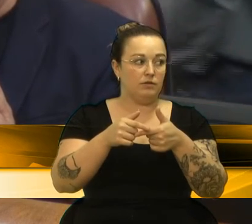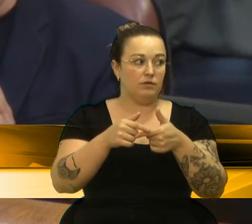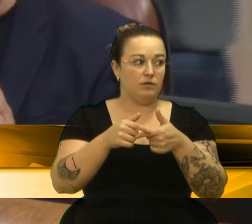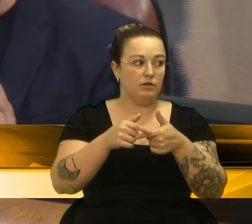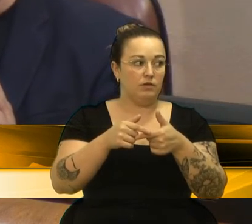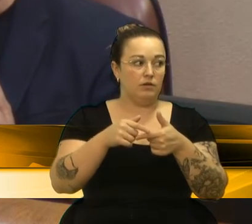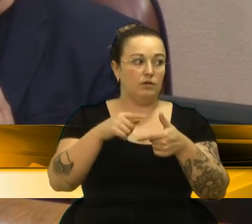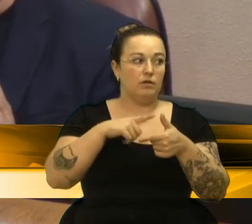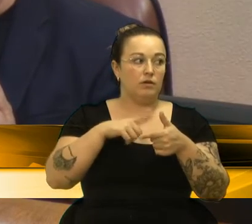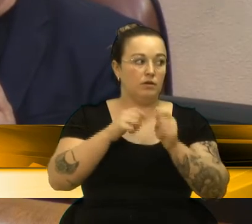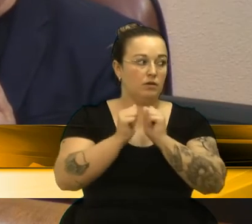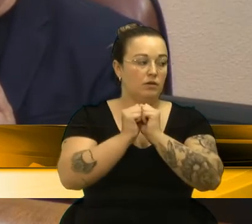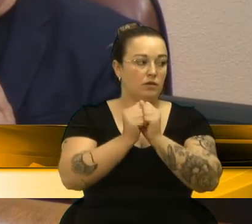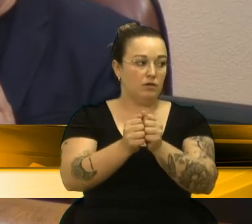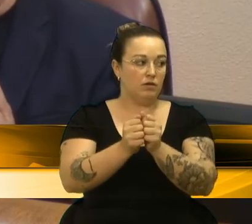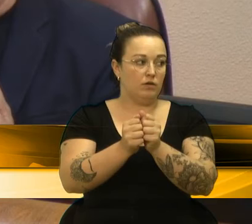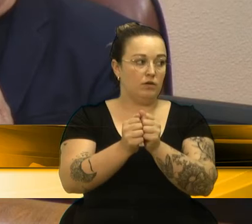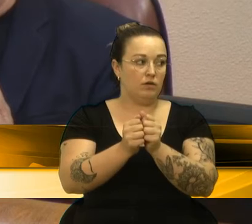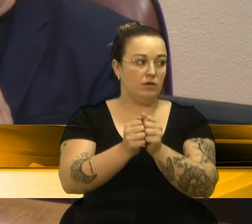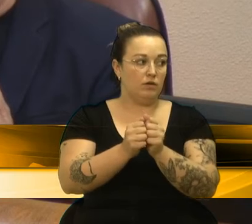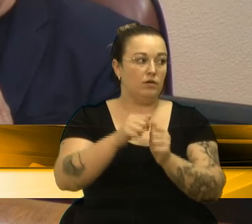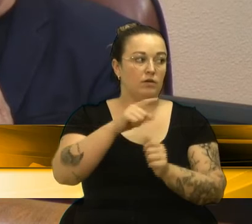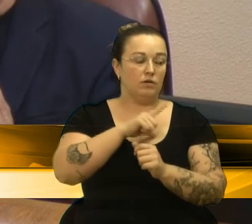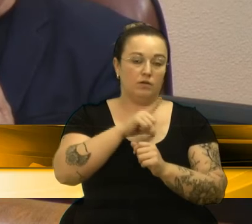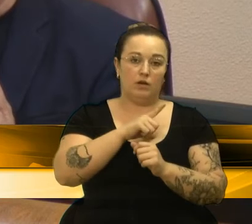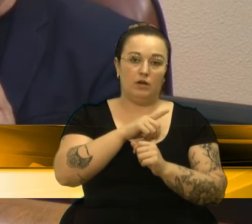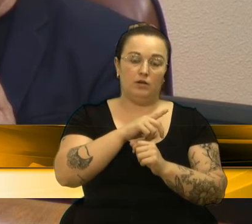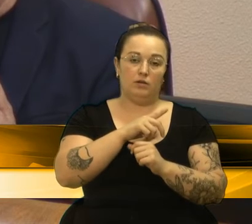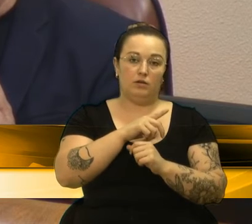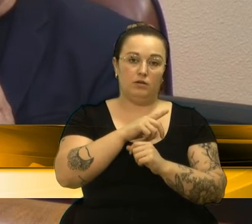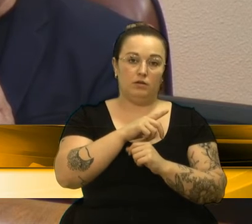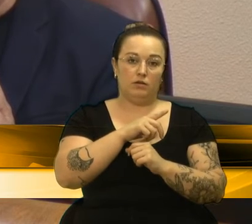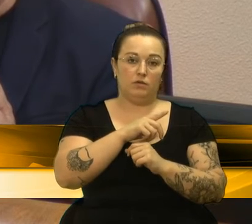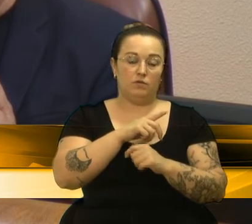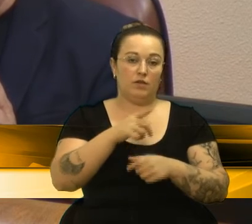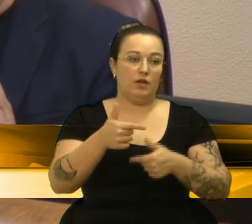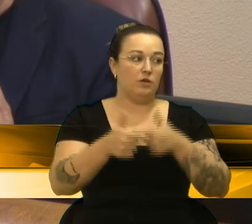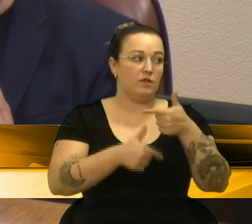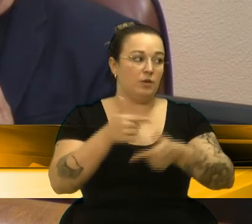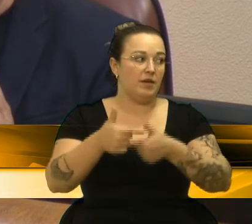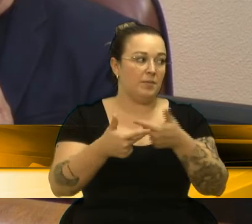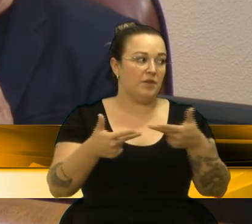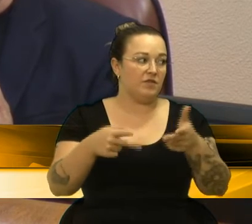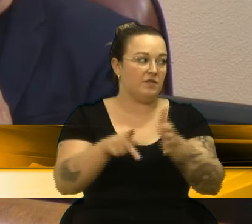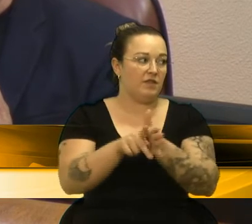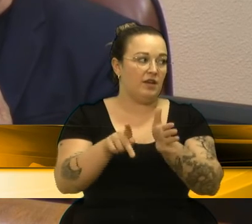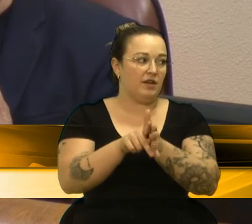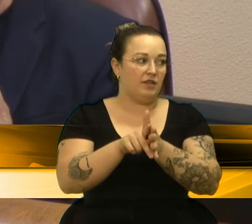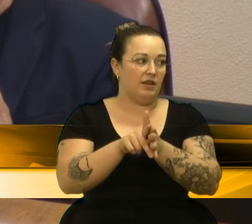preliminar. Dessa forma, a conduta funcional tida como irregular deve se revestir de tipicidade,